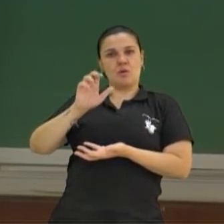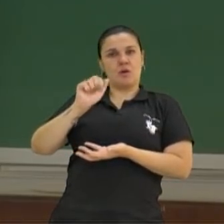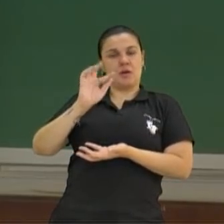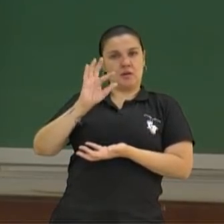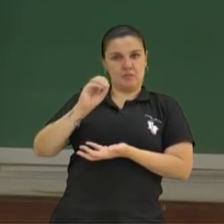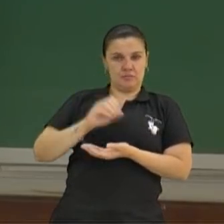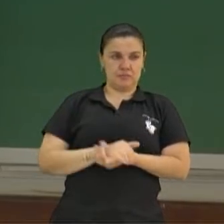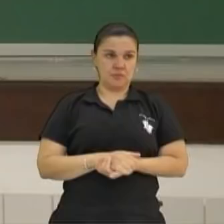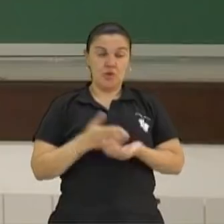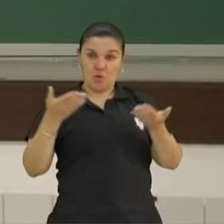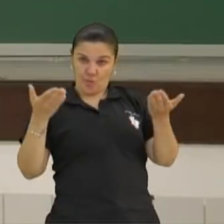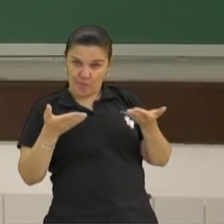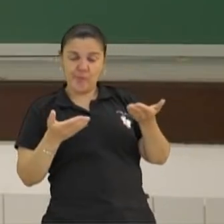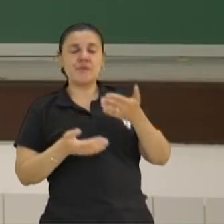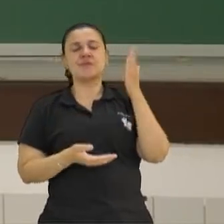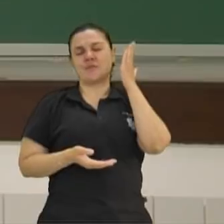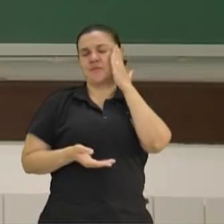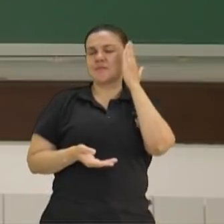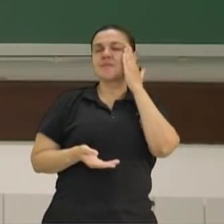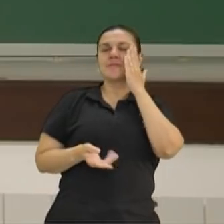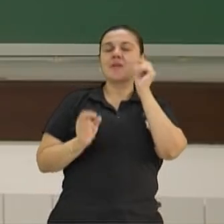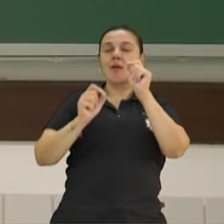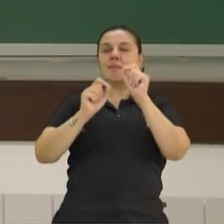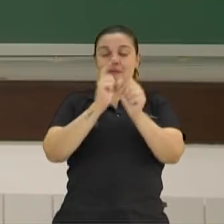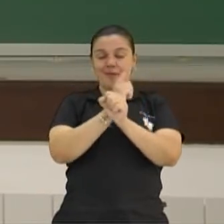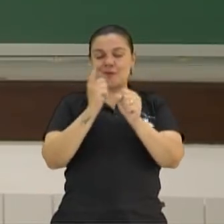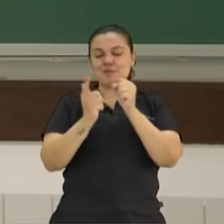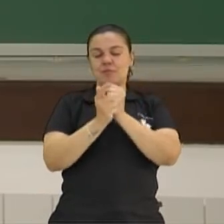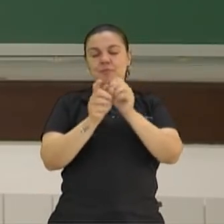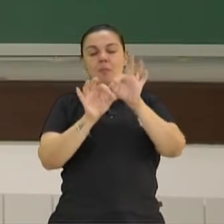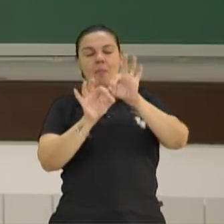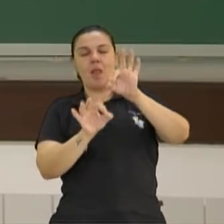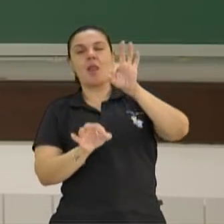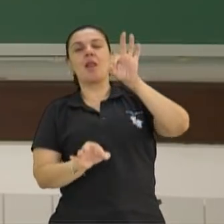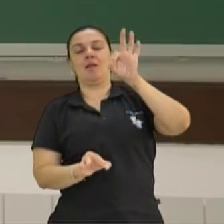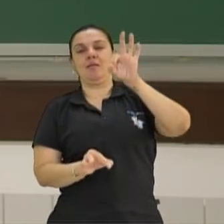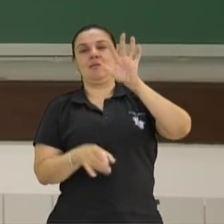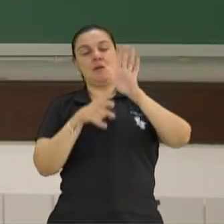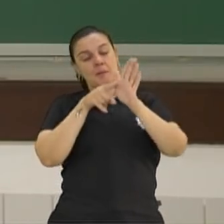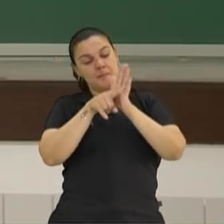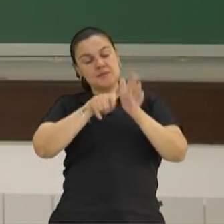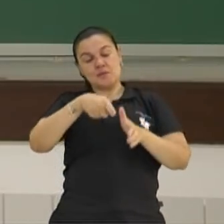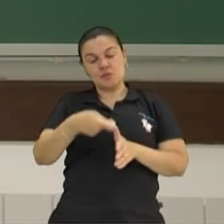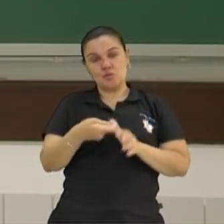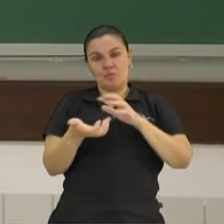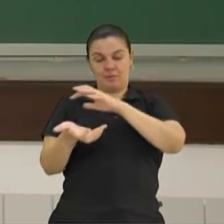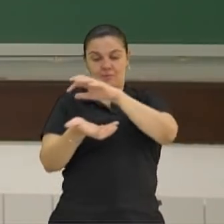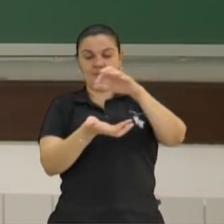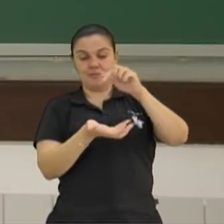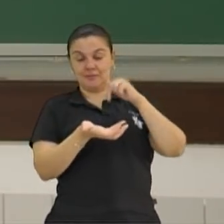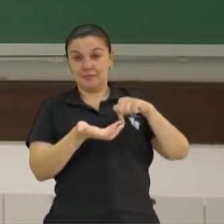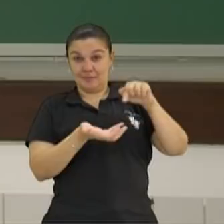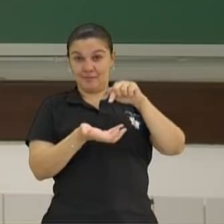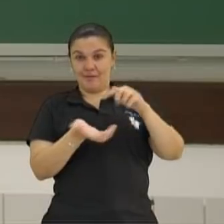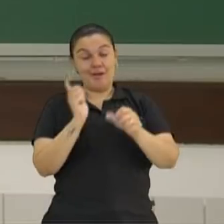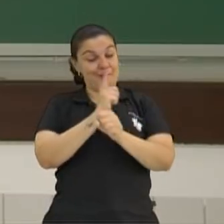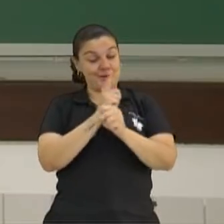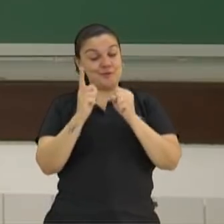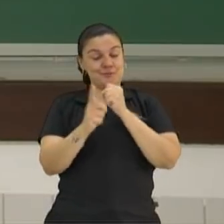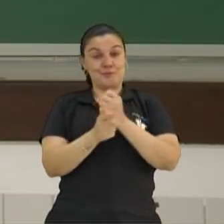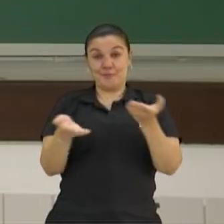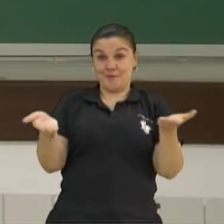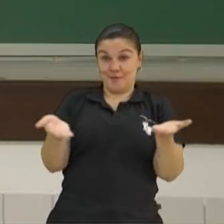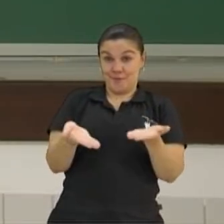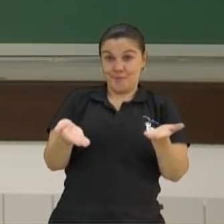Porém, hoje, sabe-se que a geografia é muito mais do que meramente a descrição da superfície terrestre. Na geografia